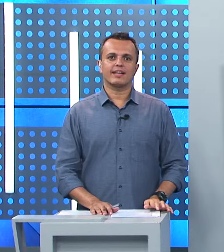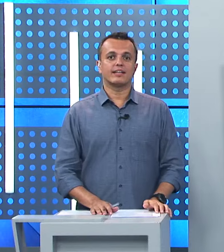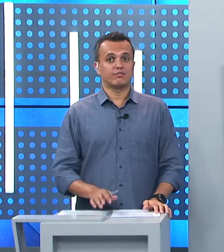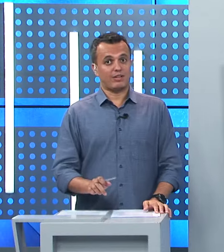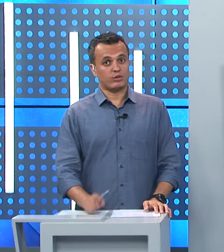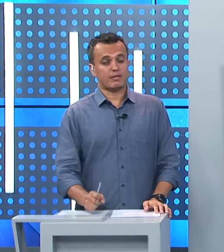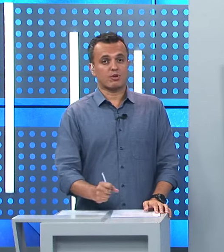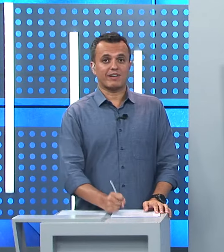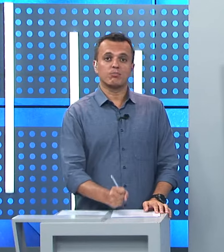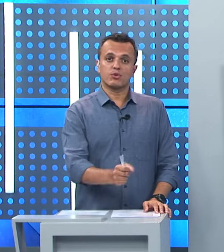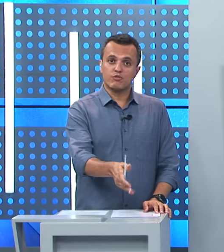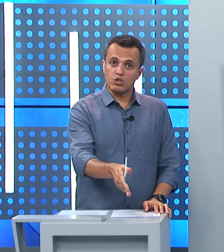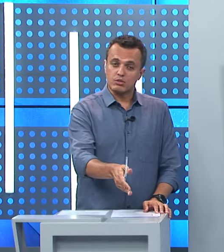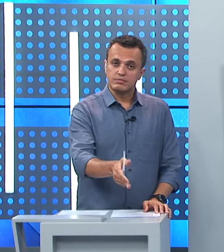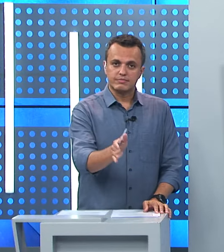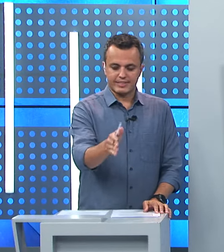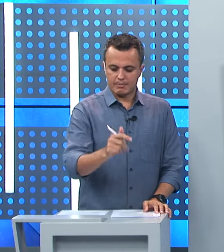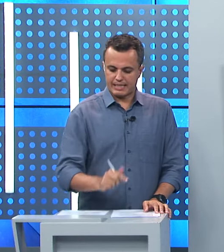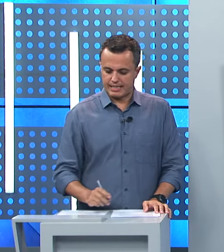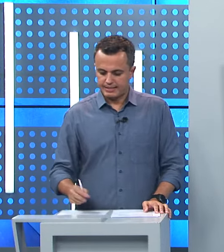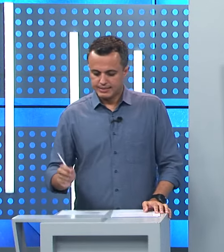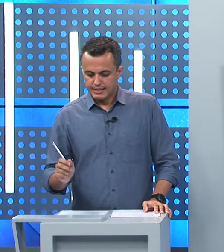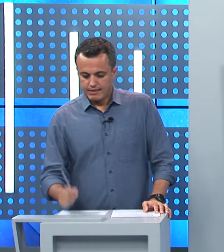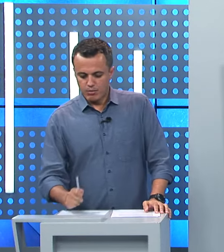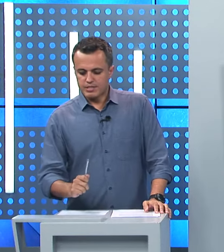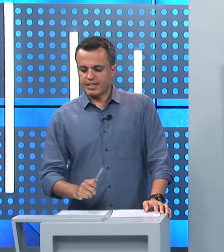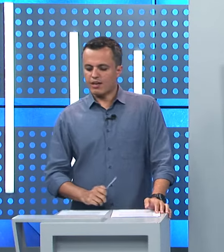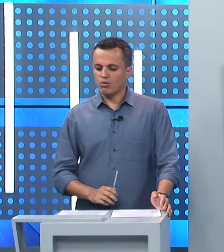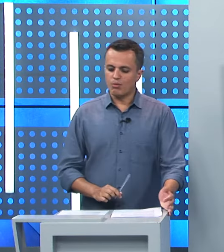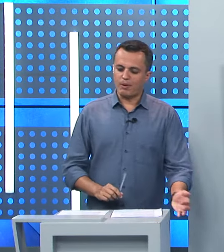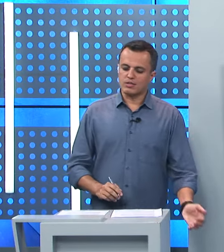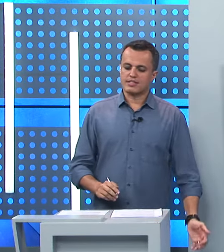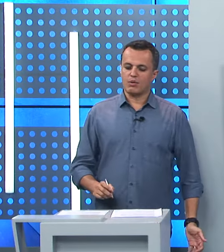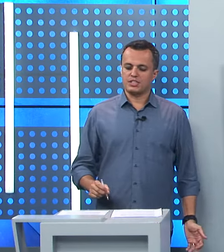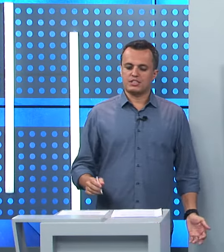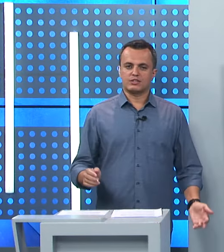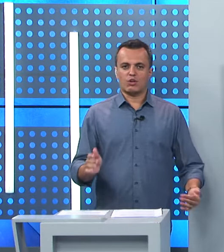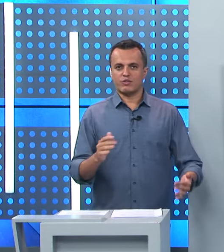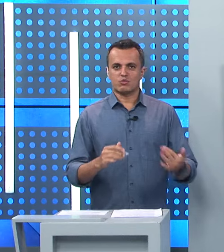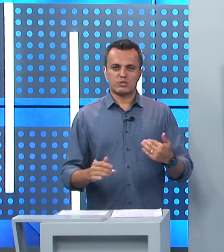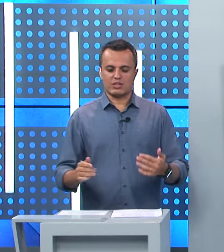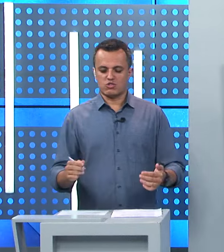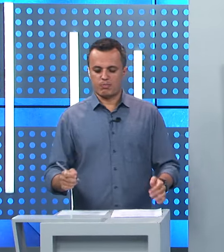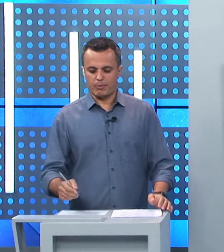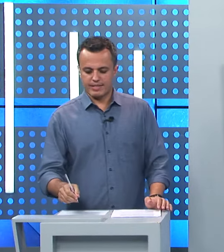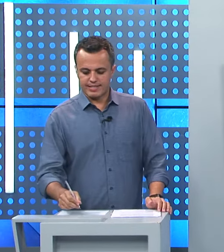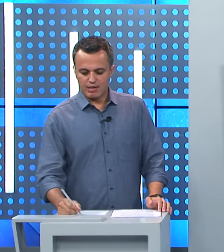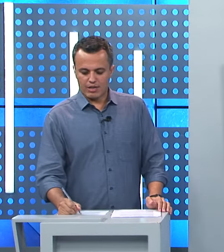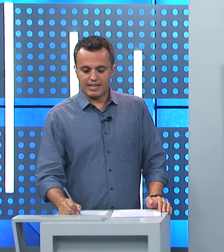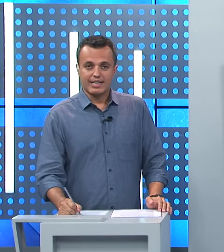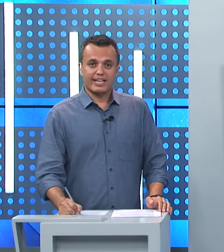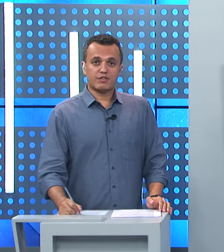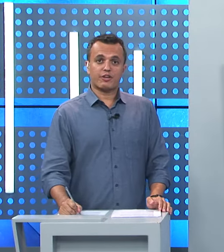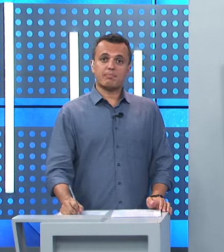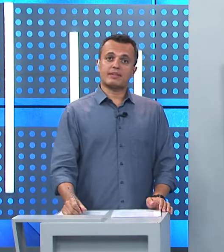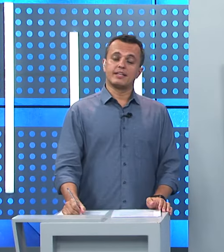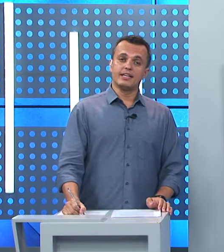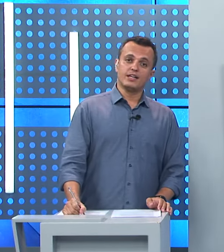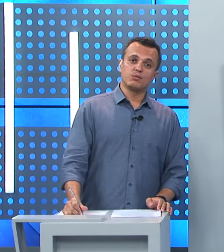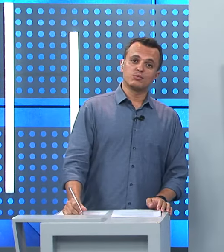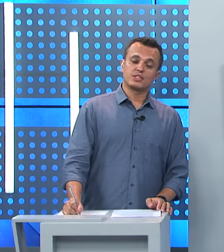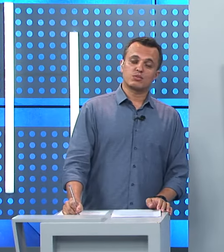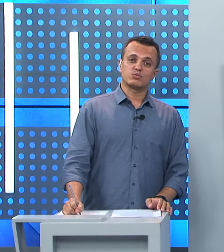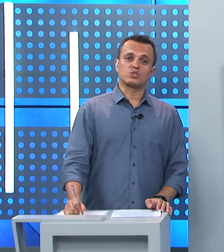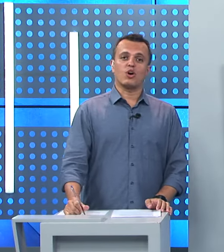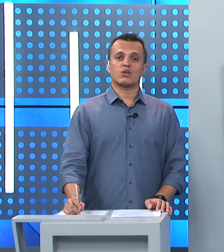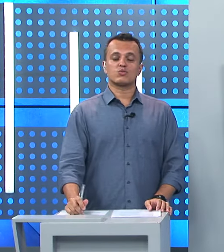só falar, não. Falou, tem que provar. Não provou, vai ter que pagar. Vamos seguir com o Paulistão. A gente está ouvindo os personagens do Palmeiras. Tem agora ele que foi